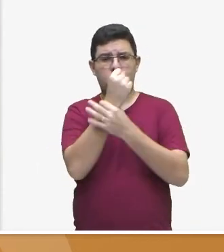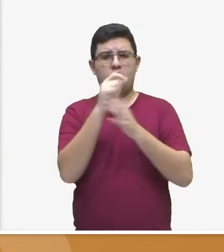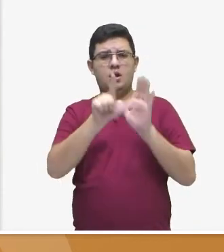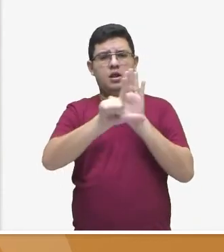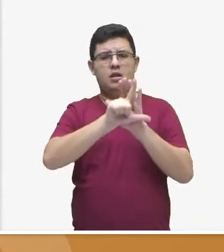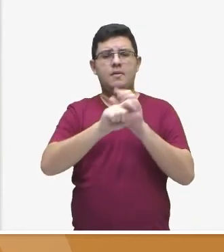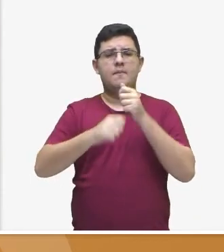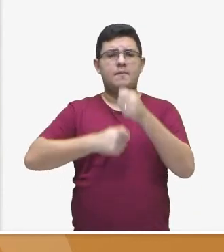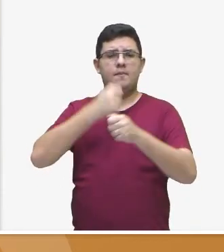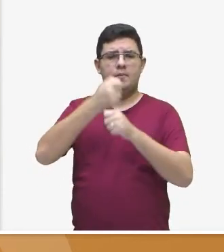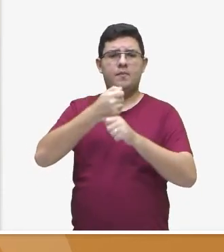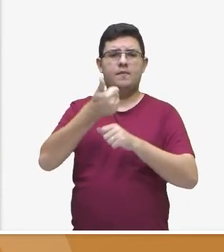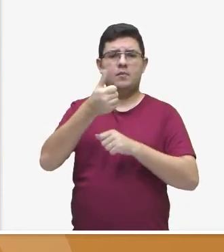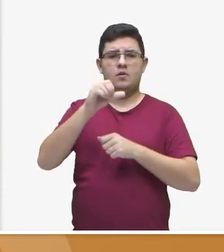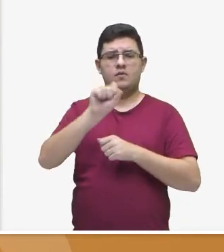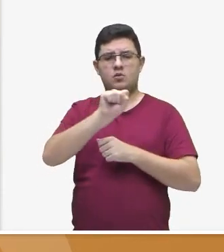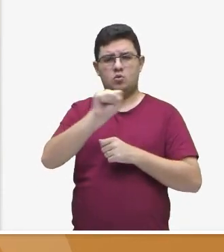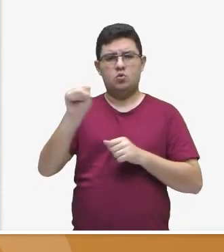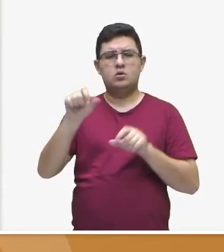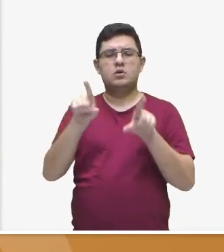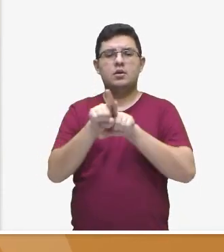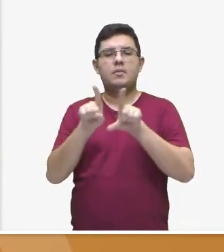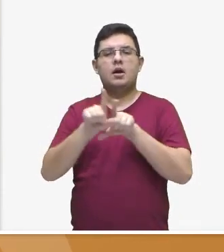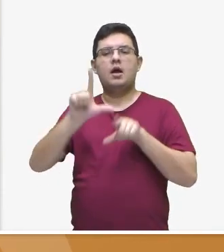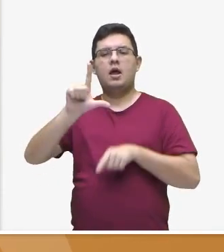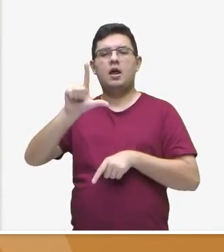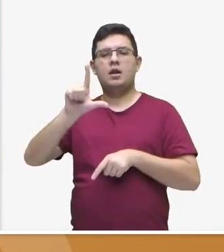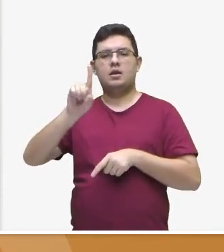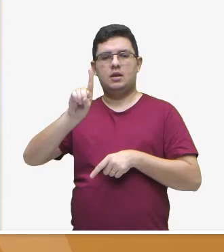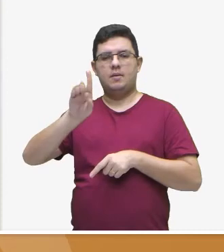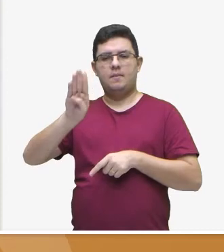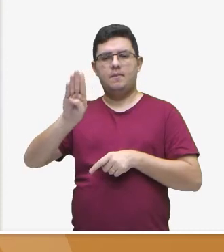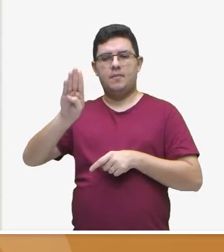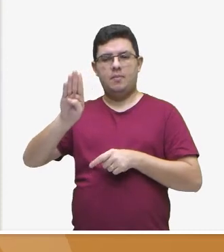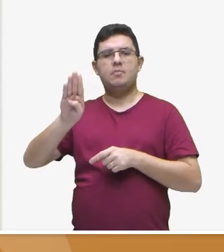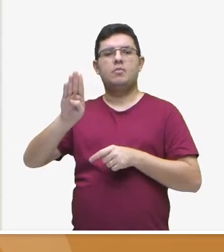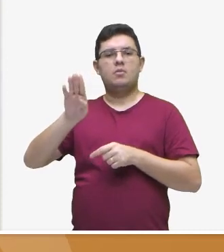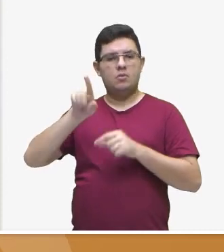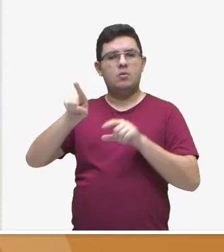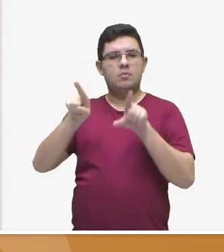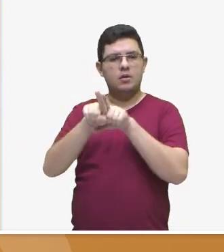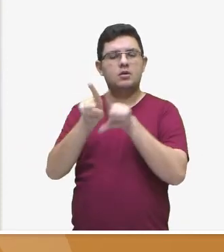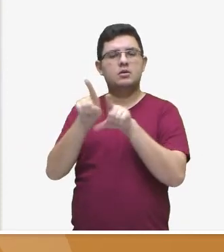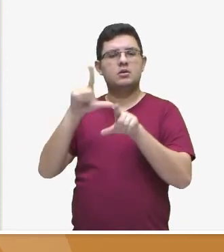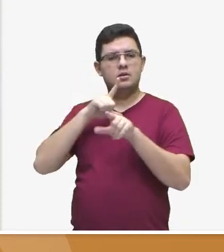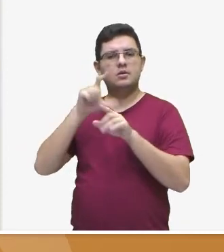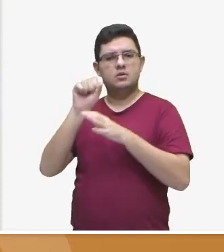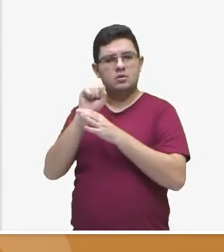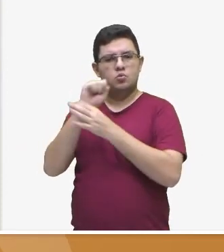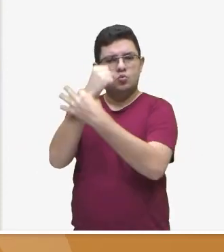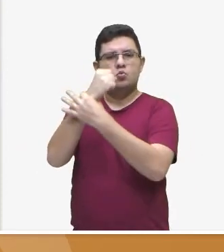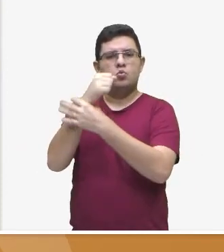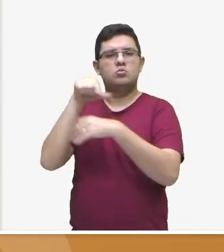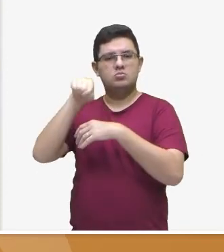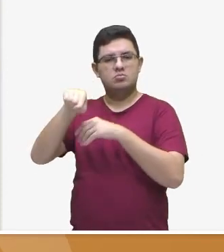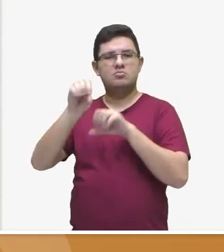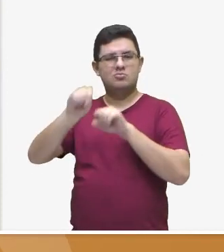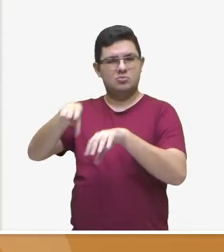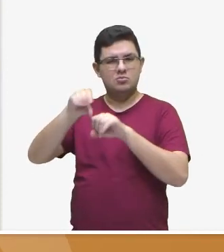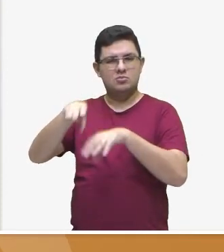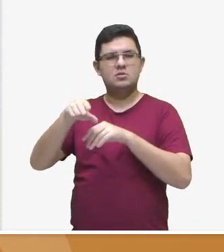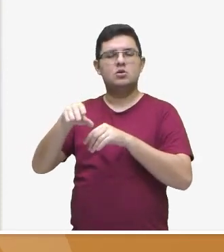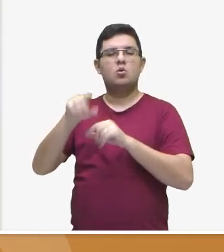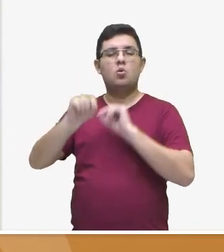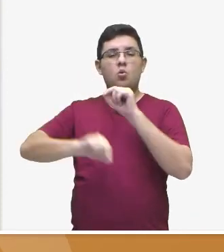que é a Lei de Diretrizes e Bases da Educação Nacional. Então, lá na LDB está garantido isso. E